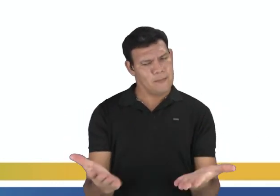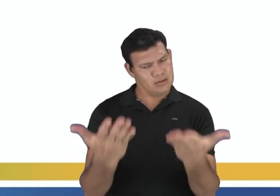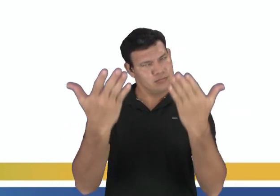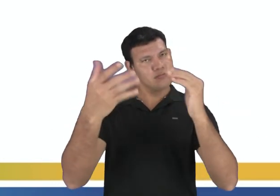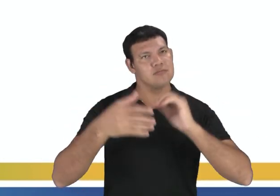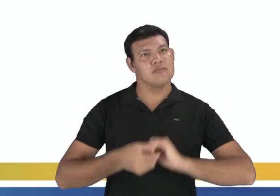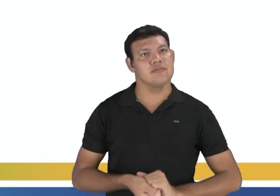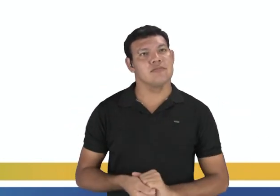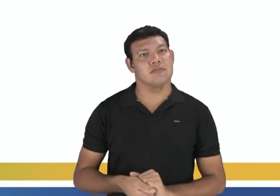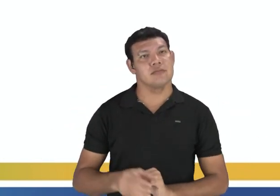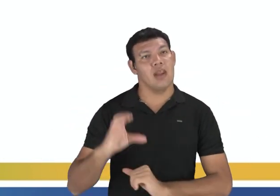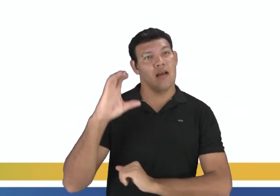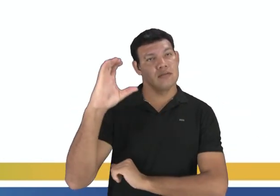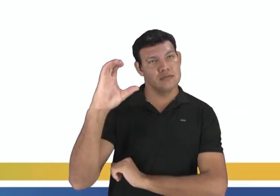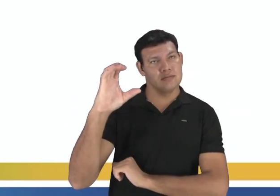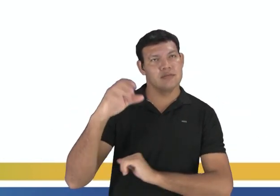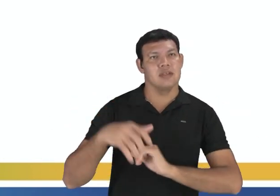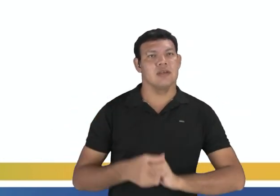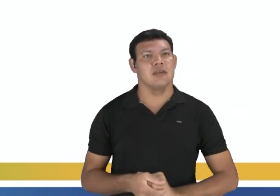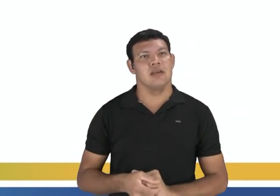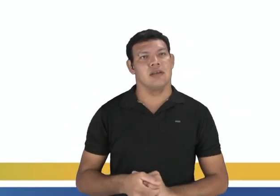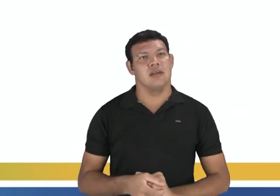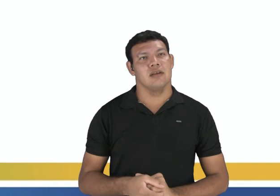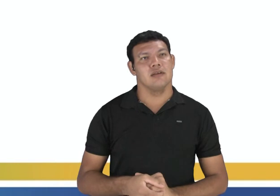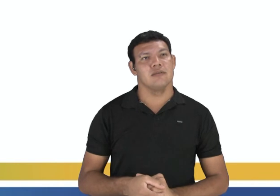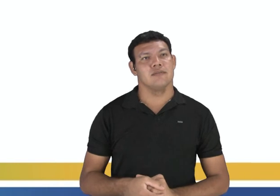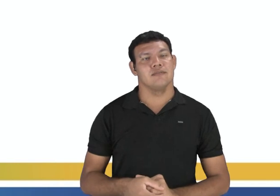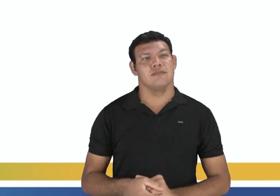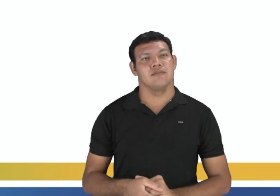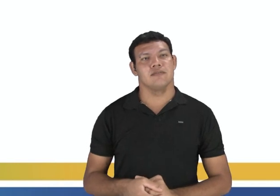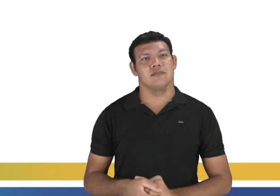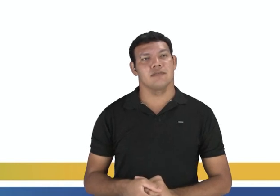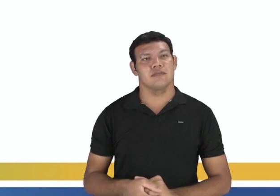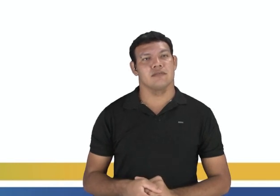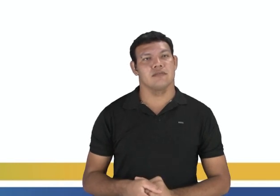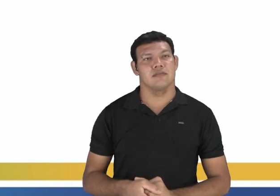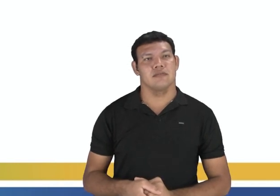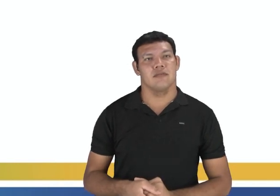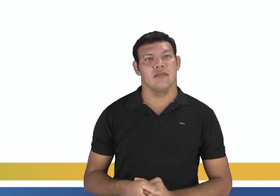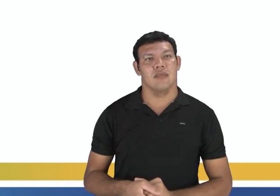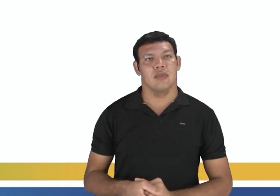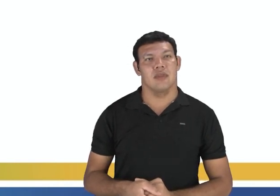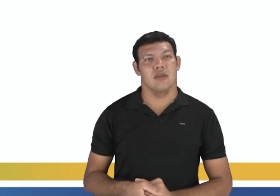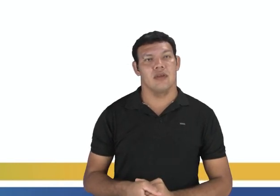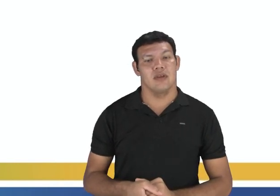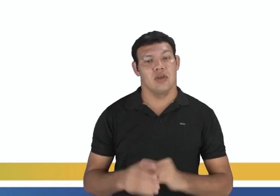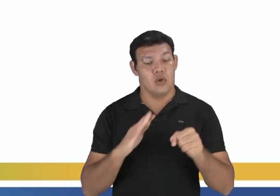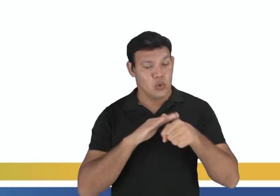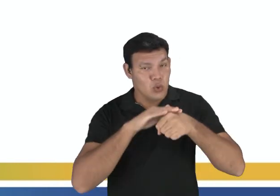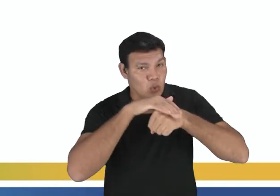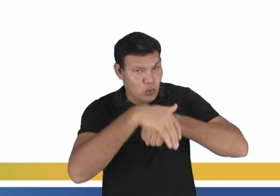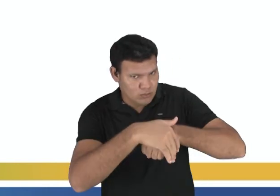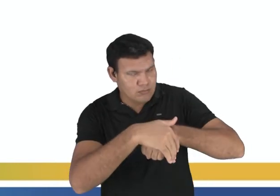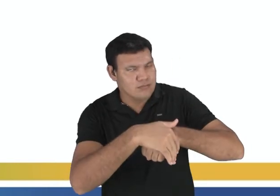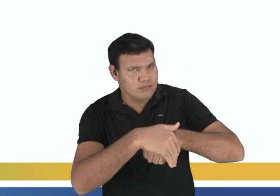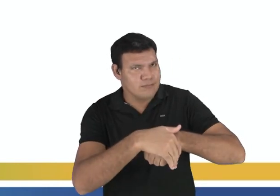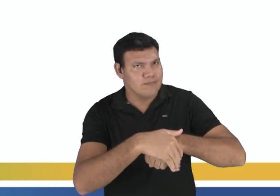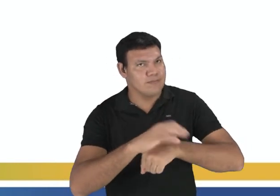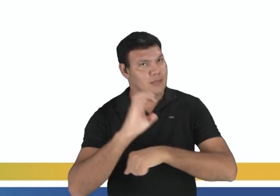Essa aqui é a letra E. Por quê? Porque está perguntando when does it happen? Quando acontece? Em uma